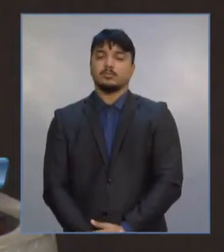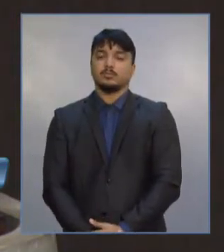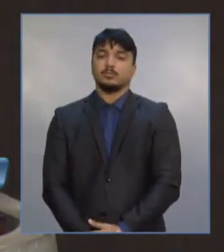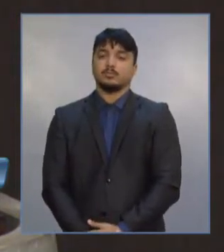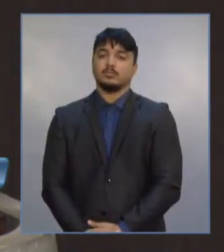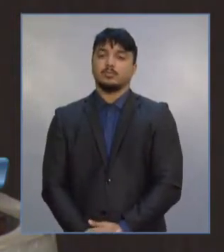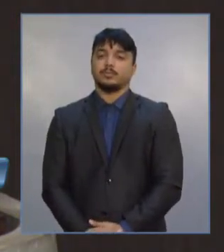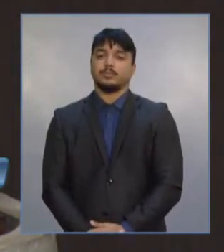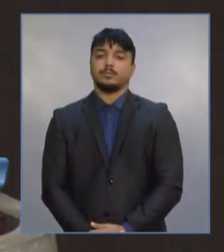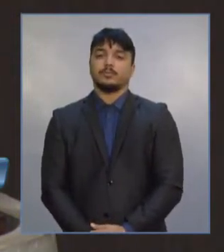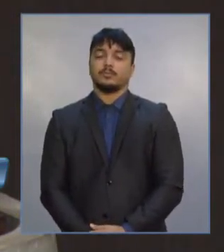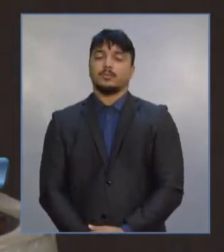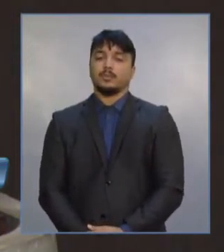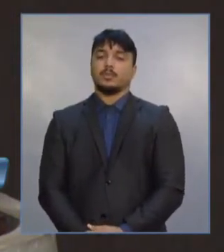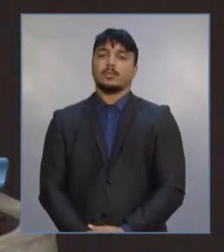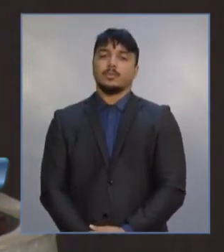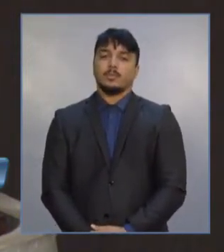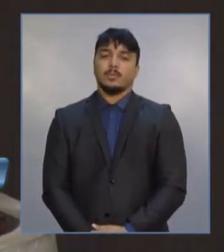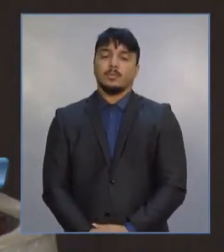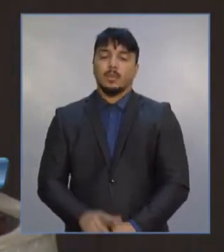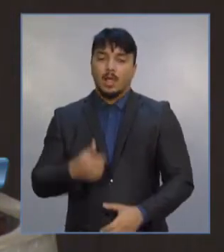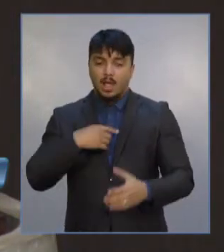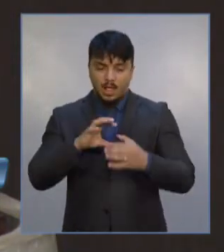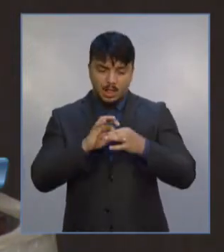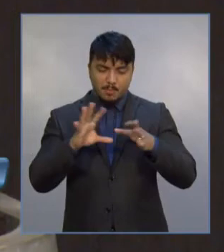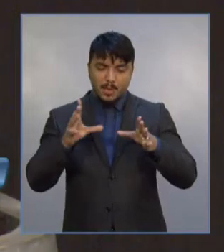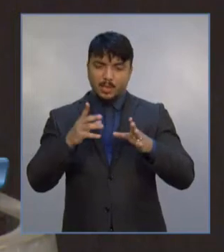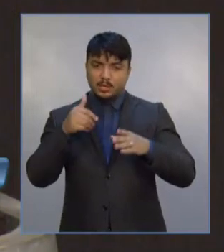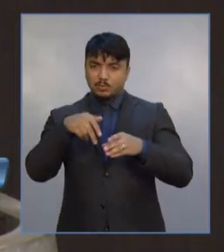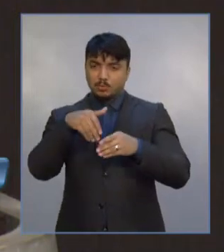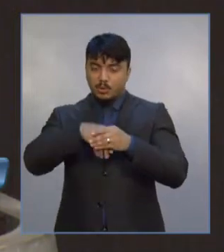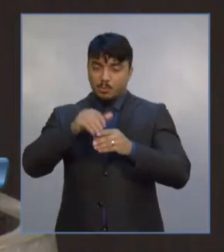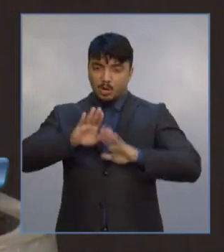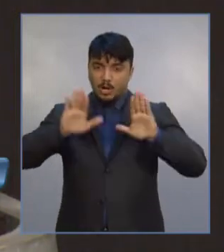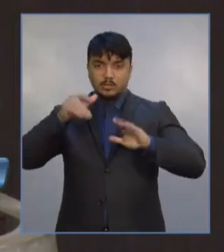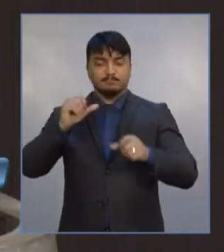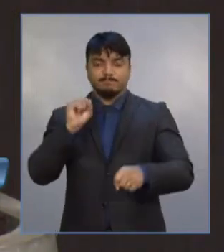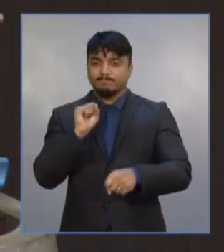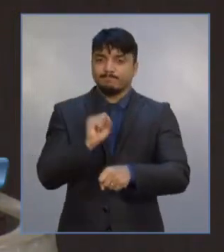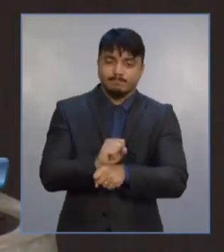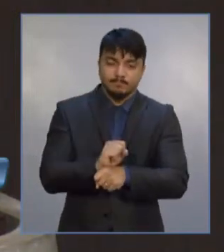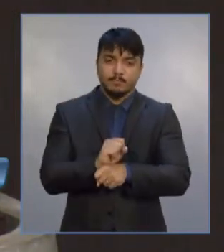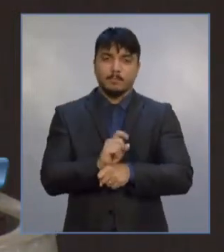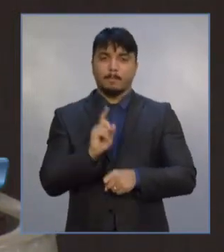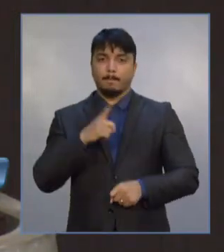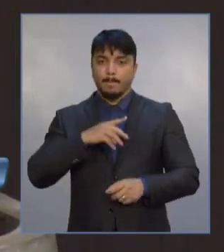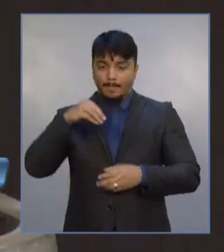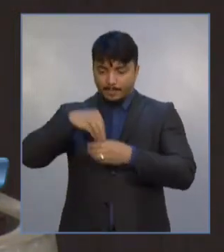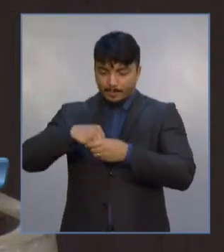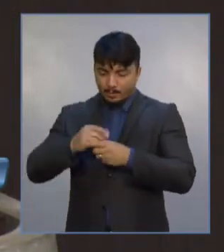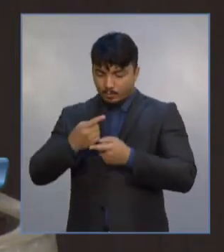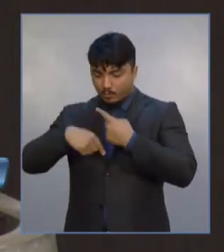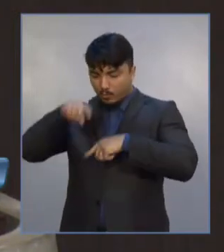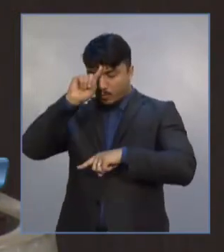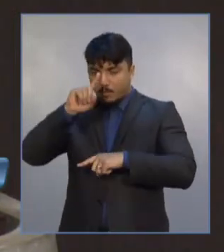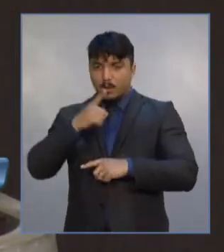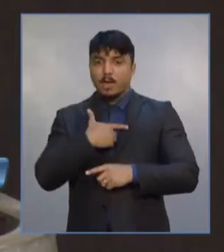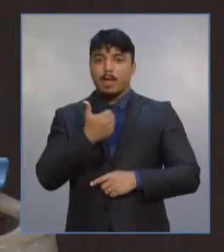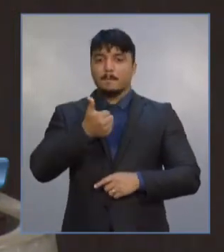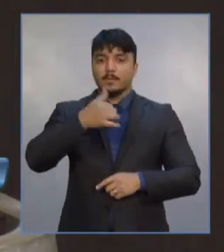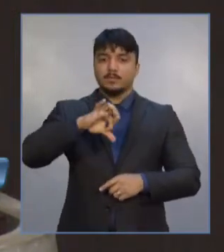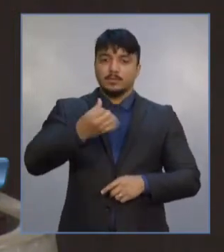Supressão das liberdades democráticas, fechamento do regime, o golpe dentro do golpe a partir de